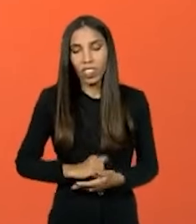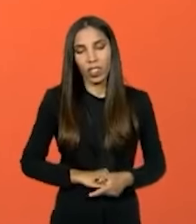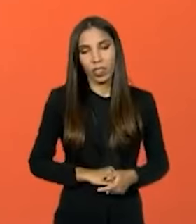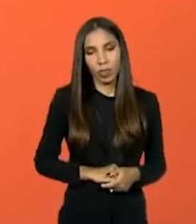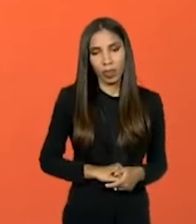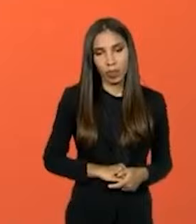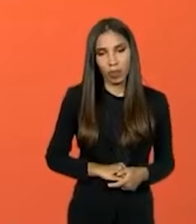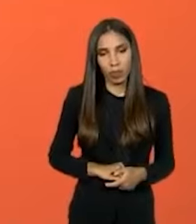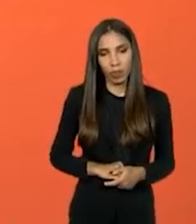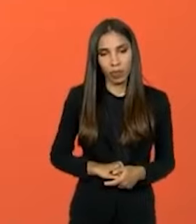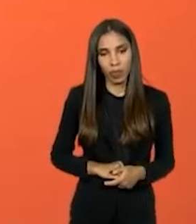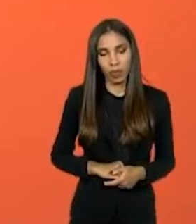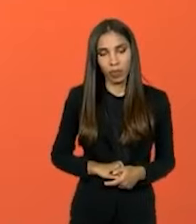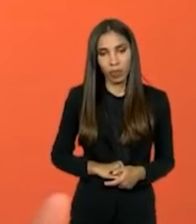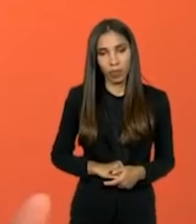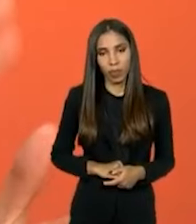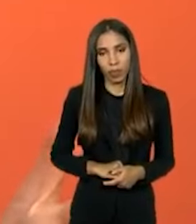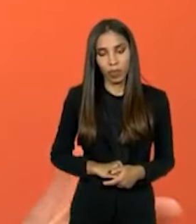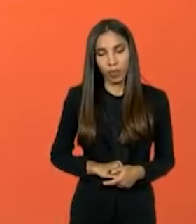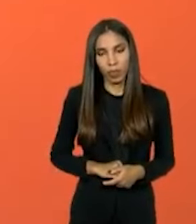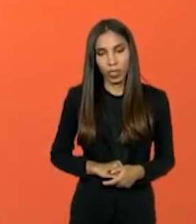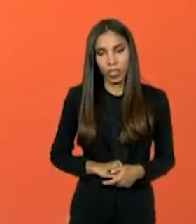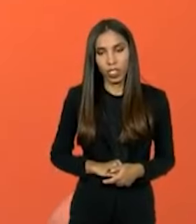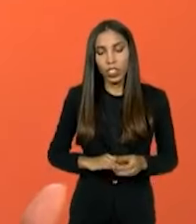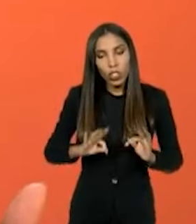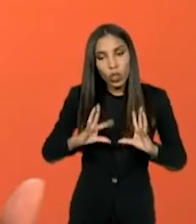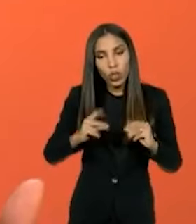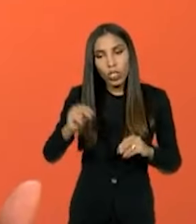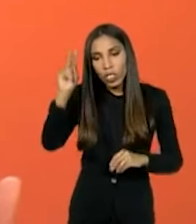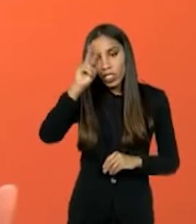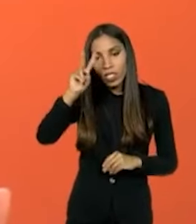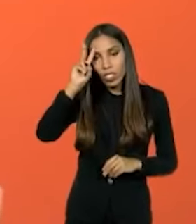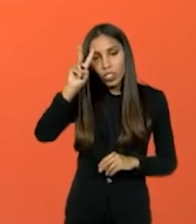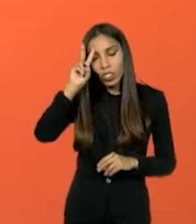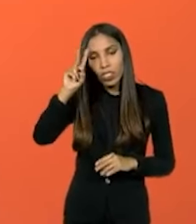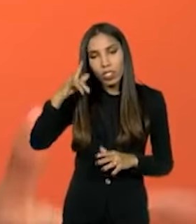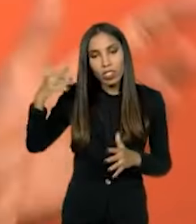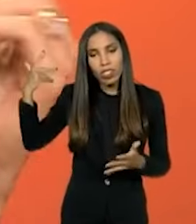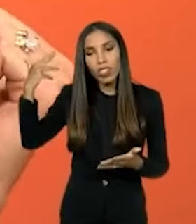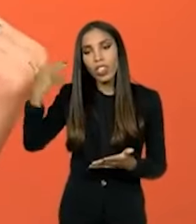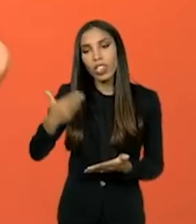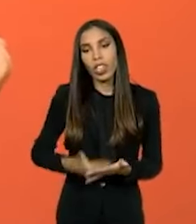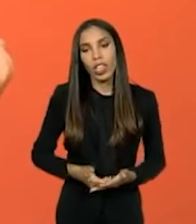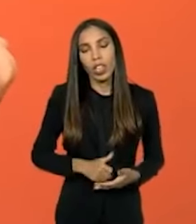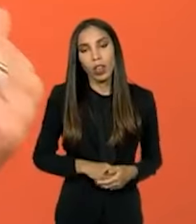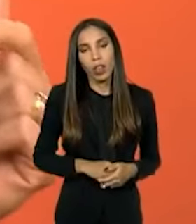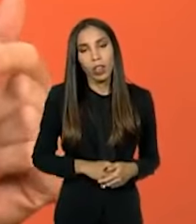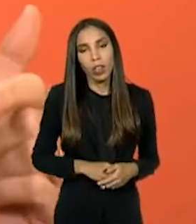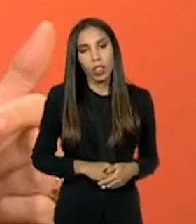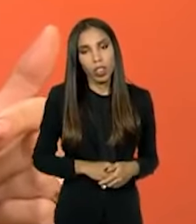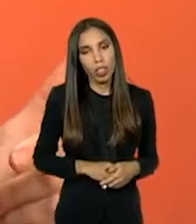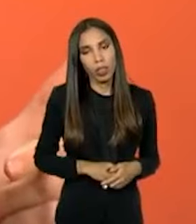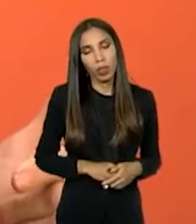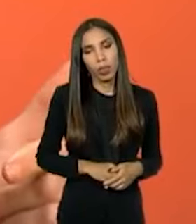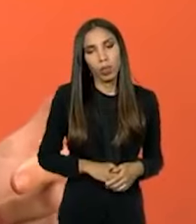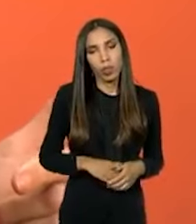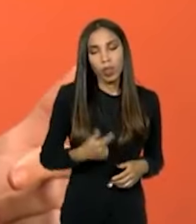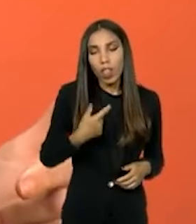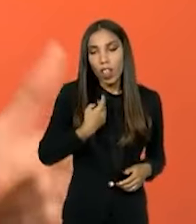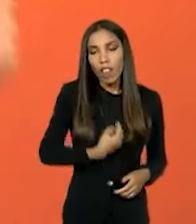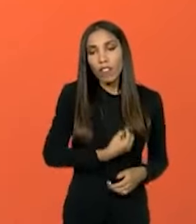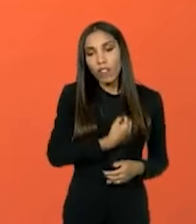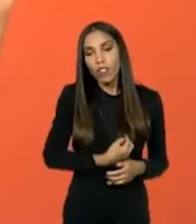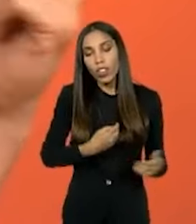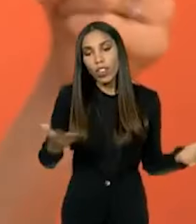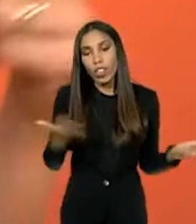certeza e por tudo por toda essa história eu falei assim eh Deus já pensou nisso Deus já sabia que eu ia est vivendo